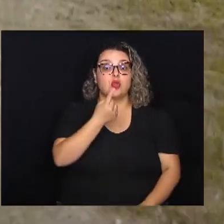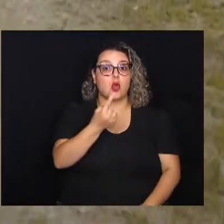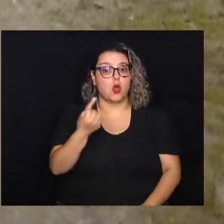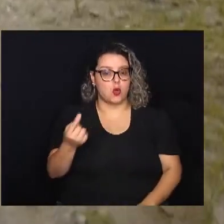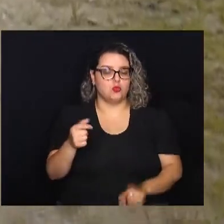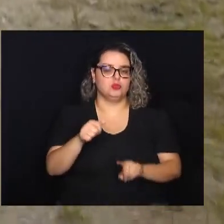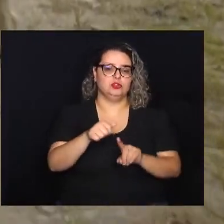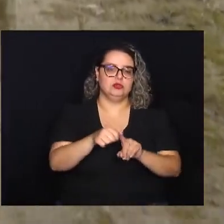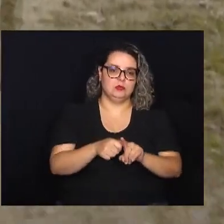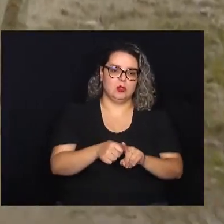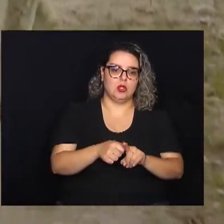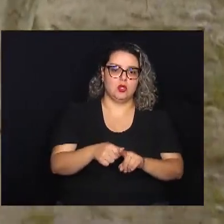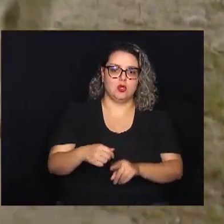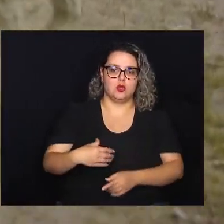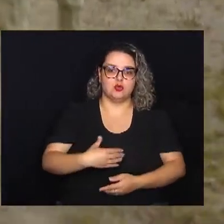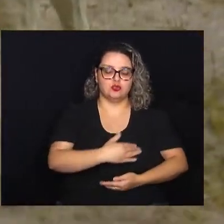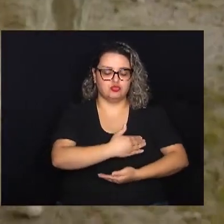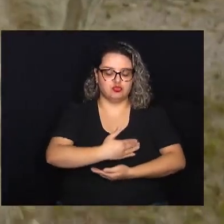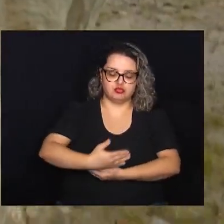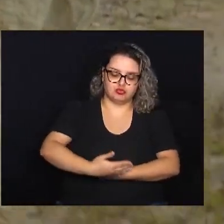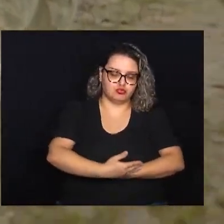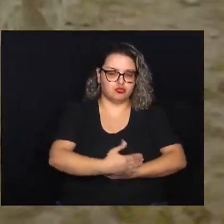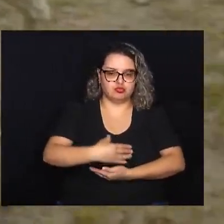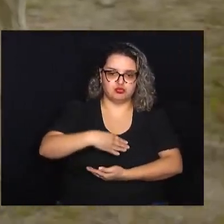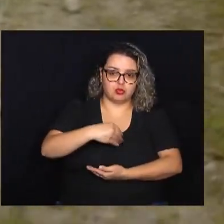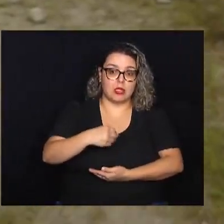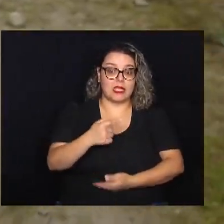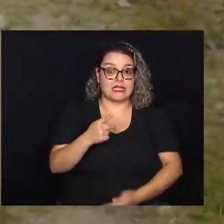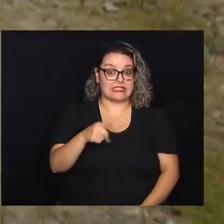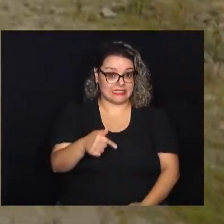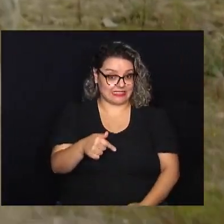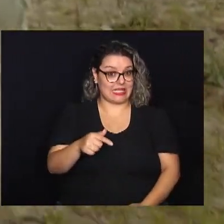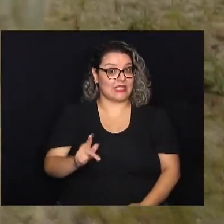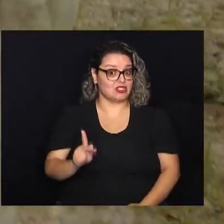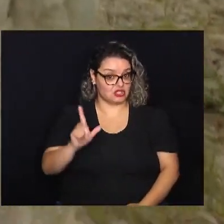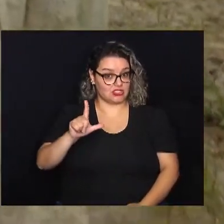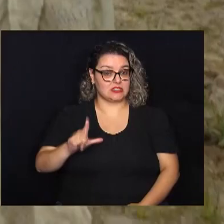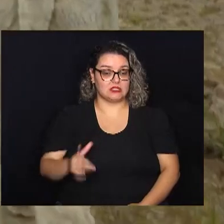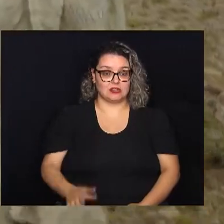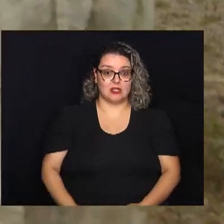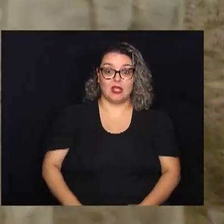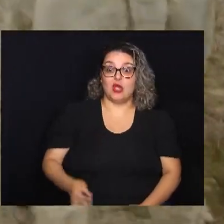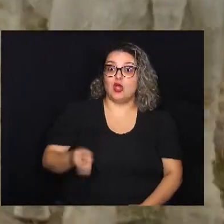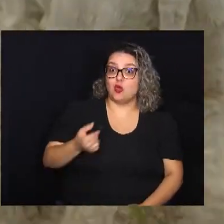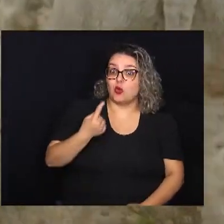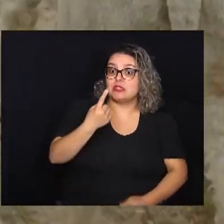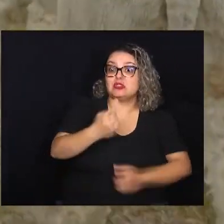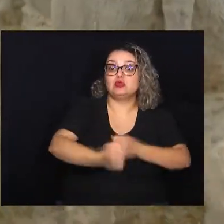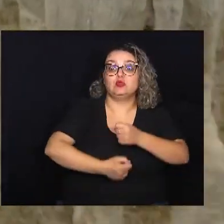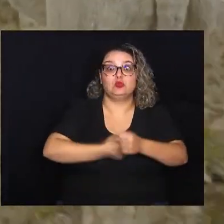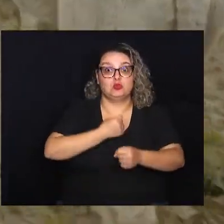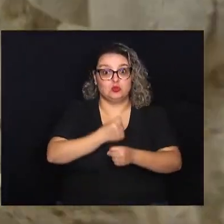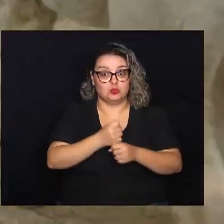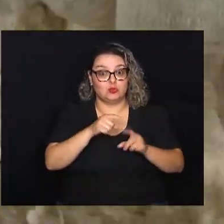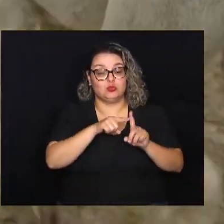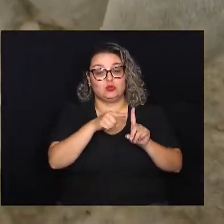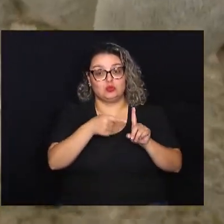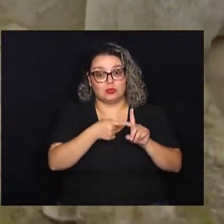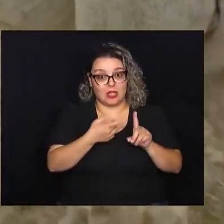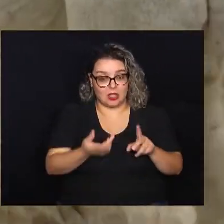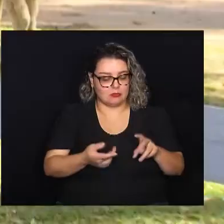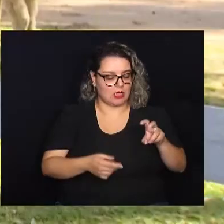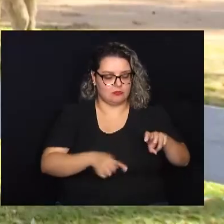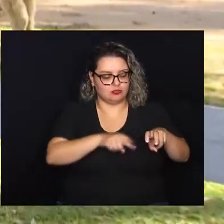e o filhote nasce com cerca de 7 kg é quase um ano gestante aí que nem a